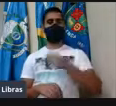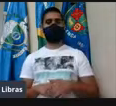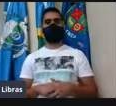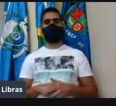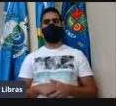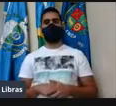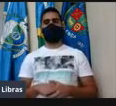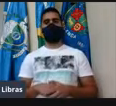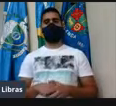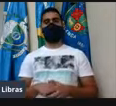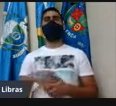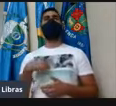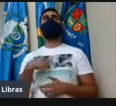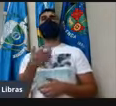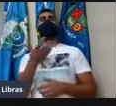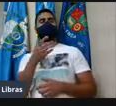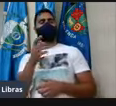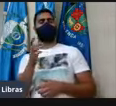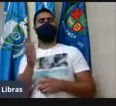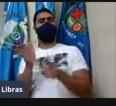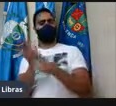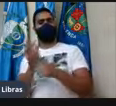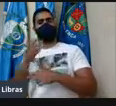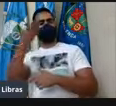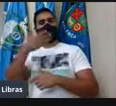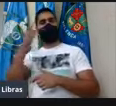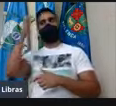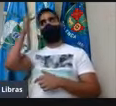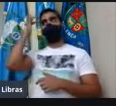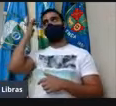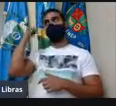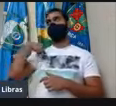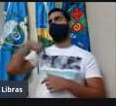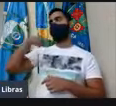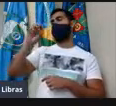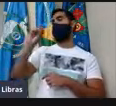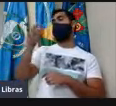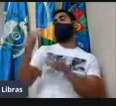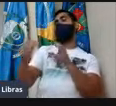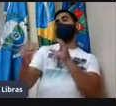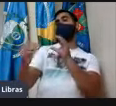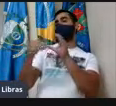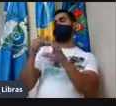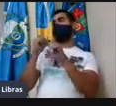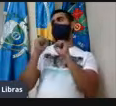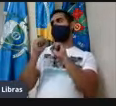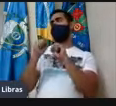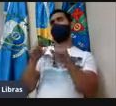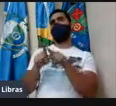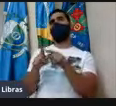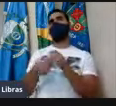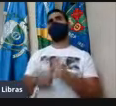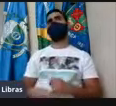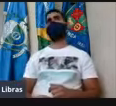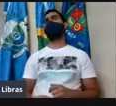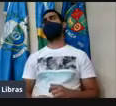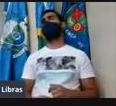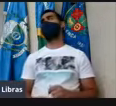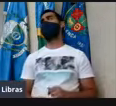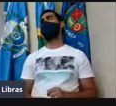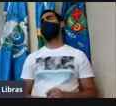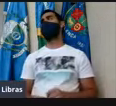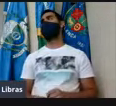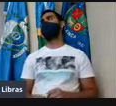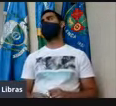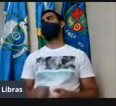por favor, esses comprovantes, meu amigo, tá? Por favor, amanhã eu passo lá, ou você manda entregar, eu prefiro até passar lá, é melhor.